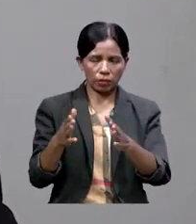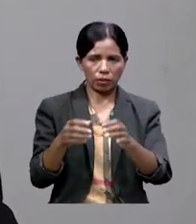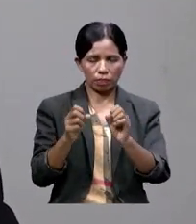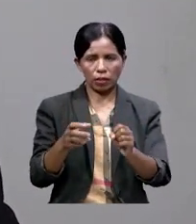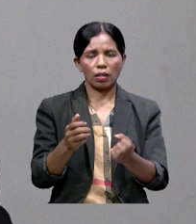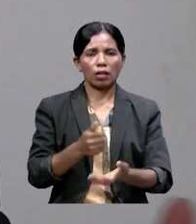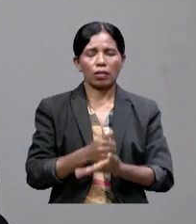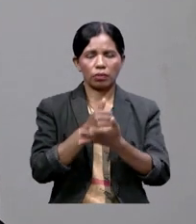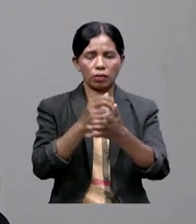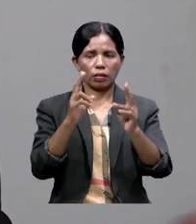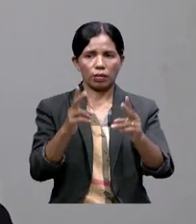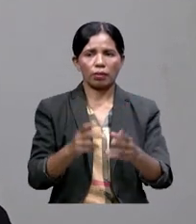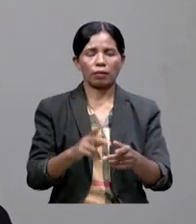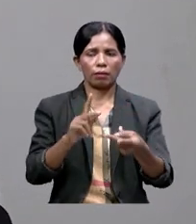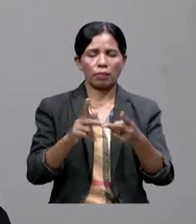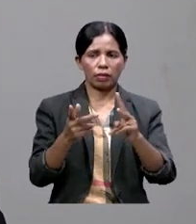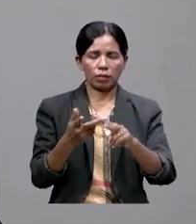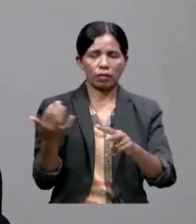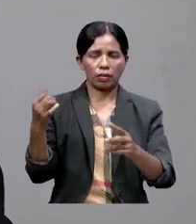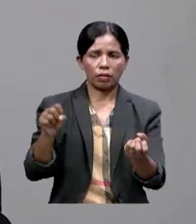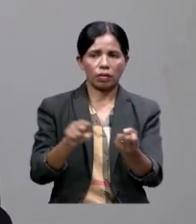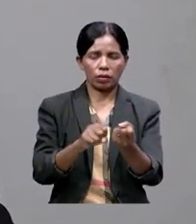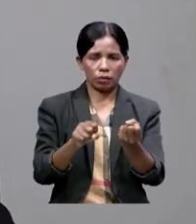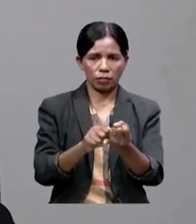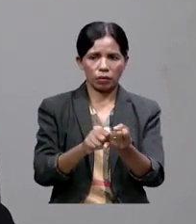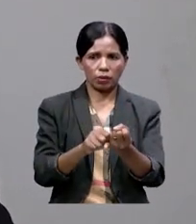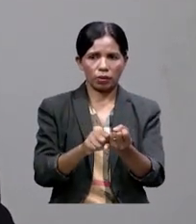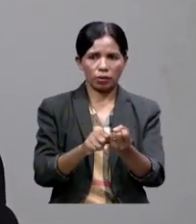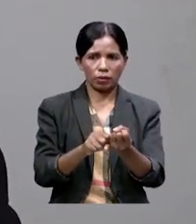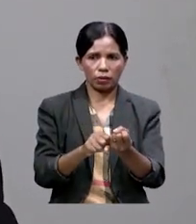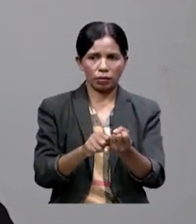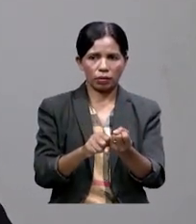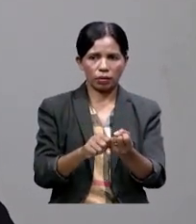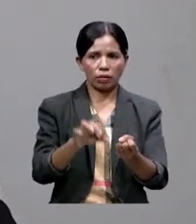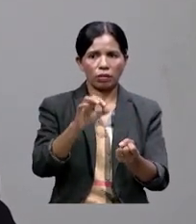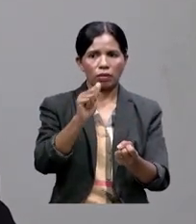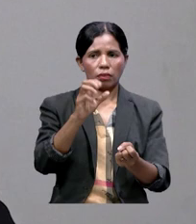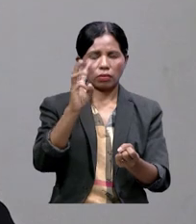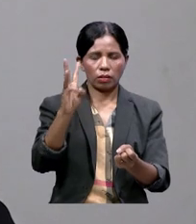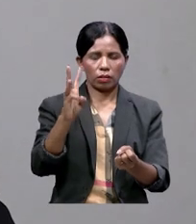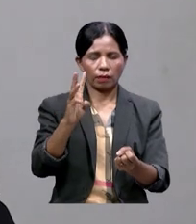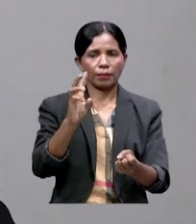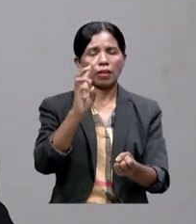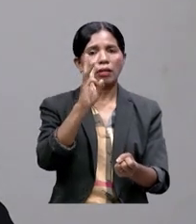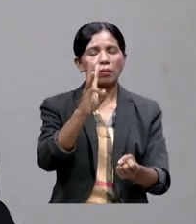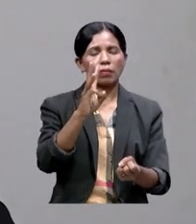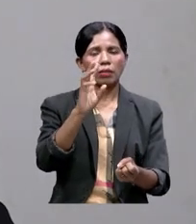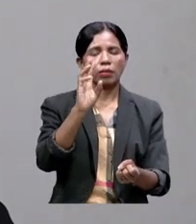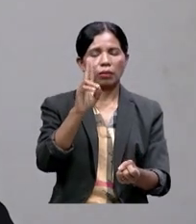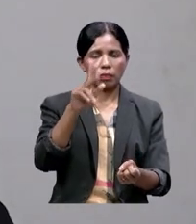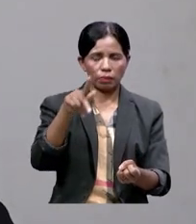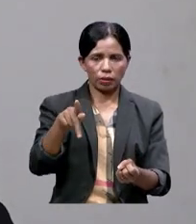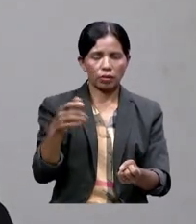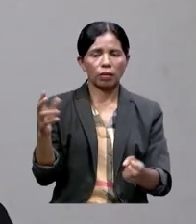atende un parcero ne apoiu însă se le fau o WP ne se le pronto a tu ajura se care